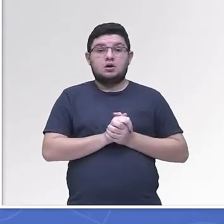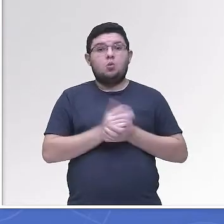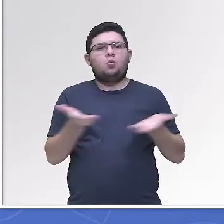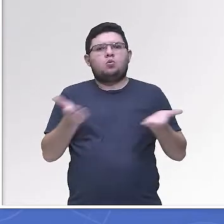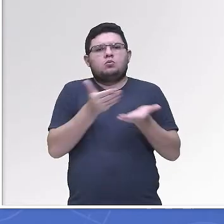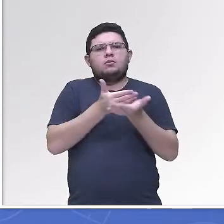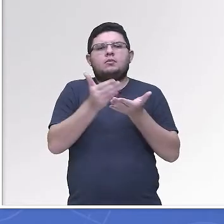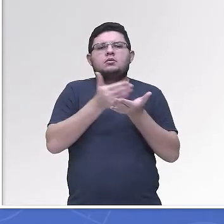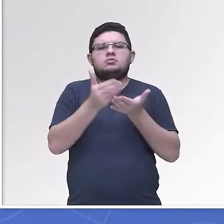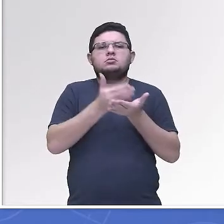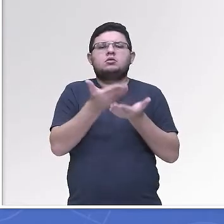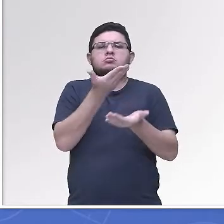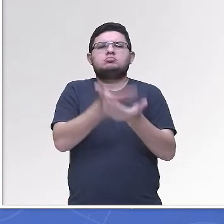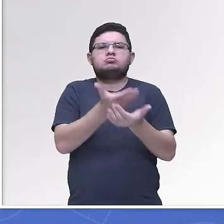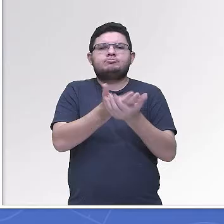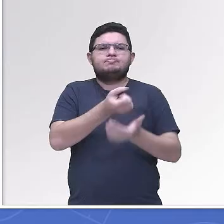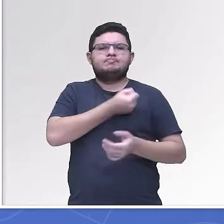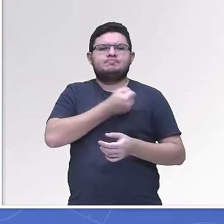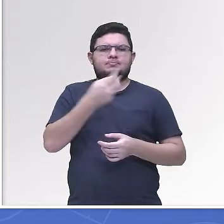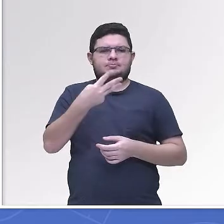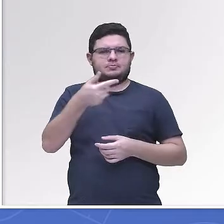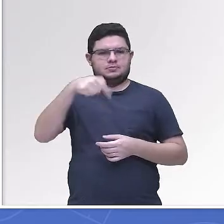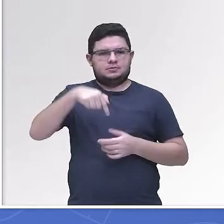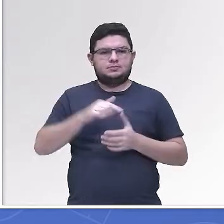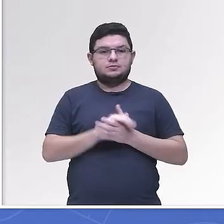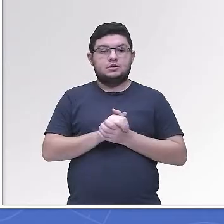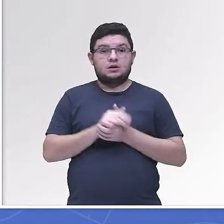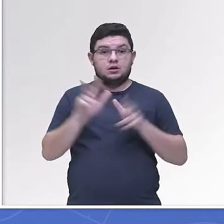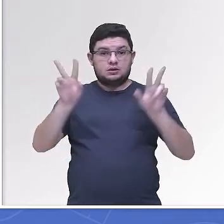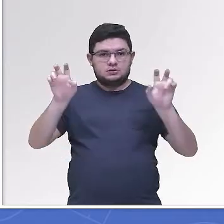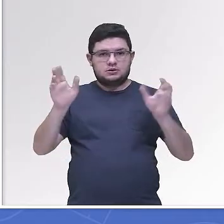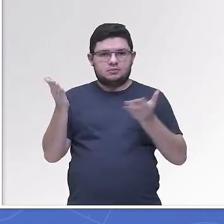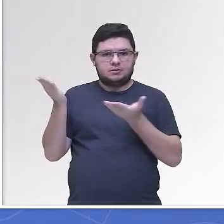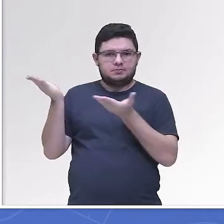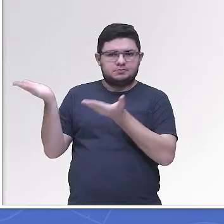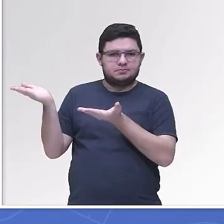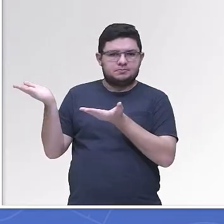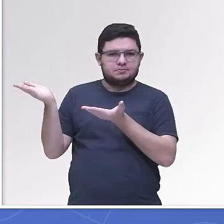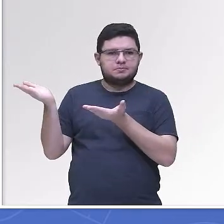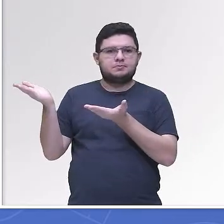de Química, falando sobre substância química,